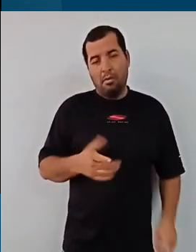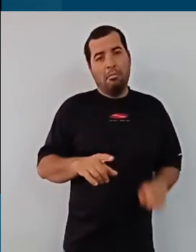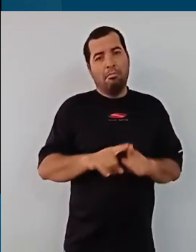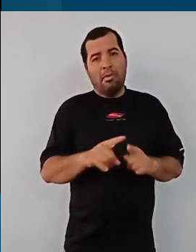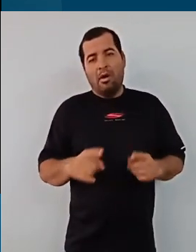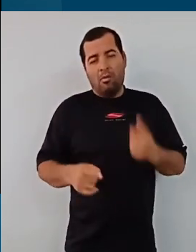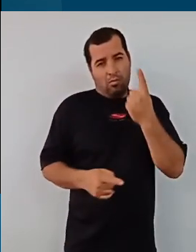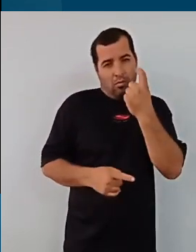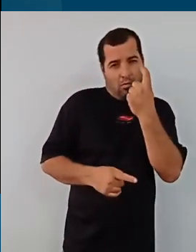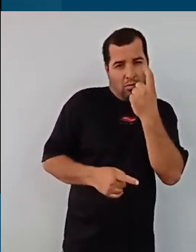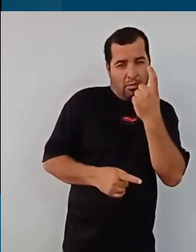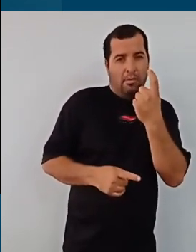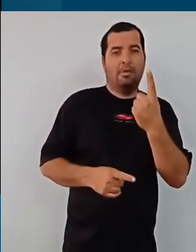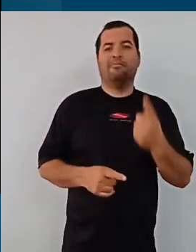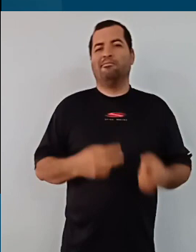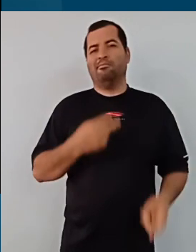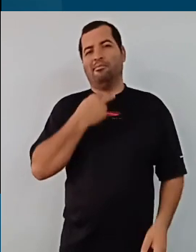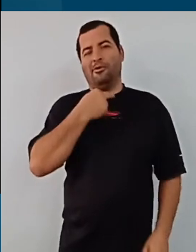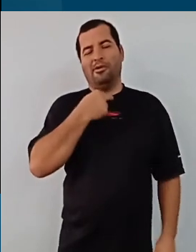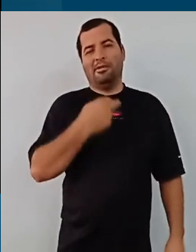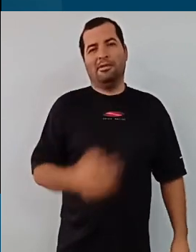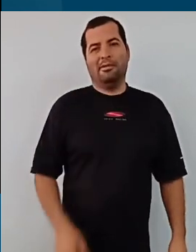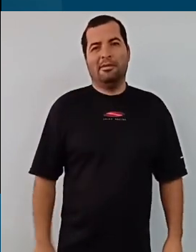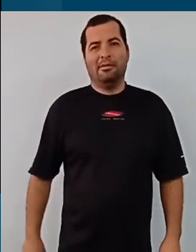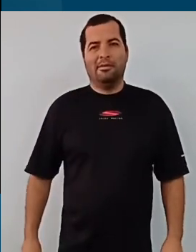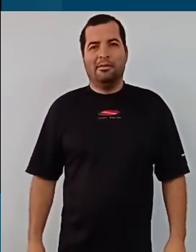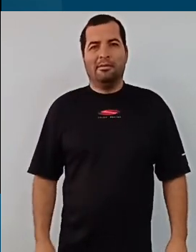pode ser a única ferramenta de trabalho.